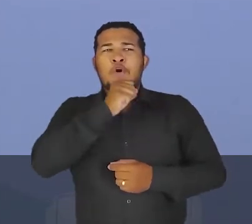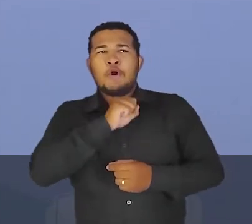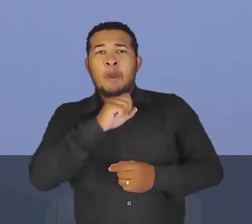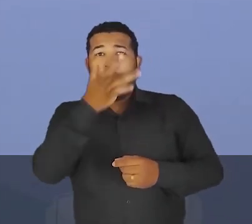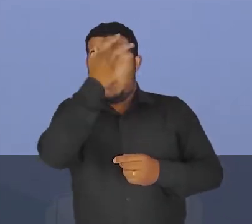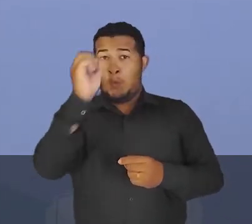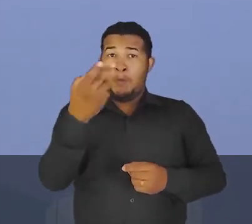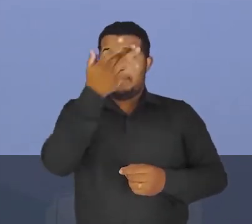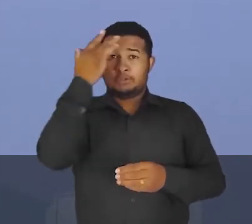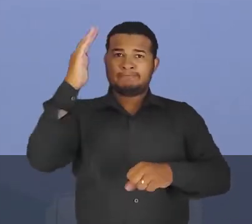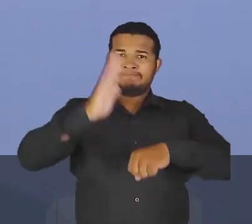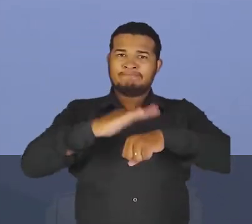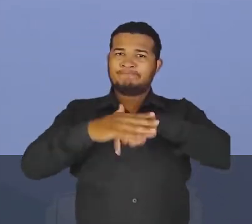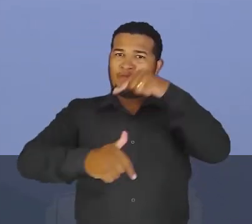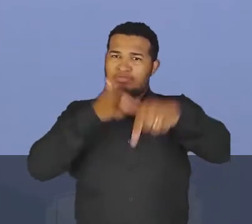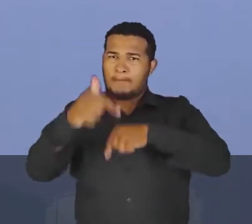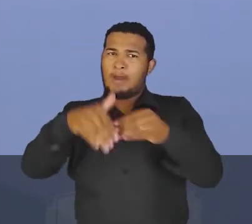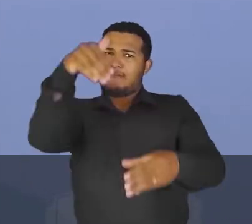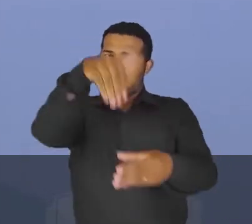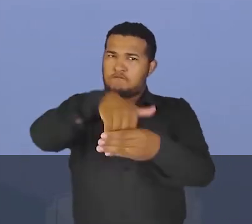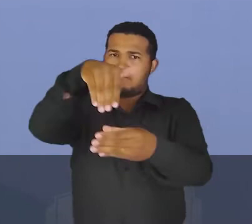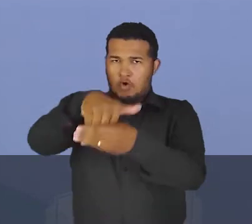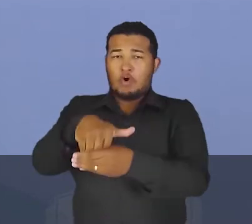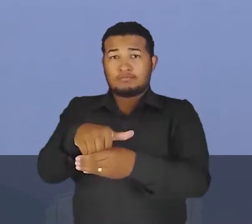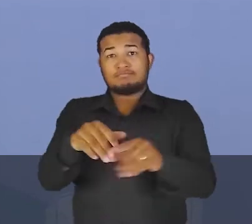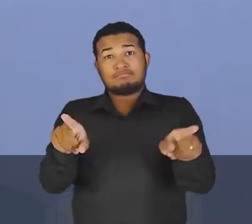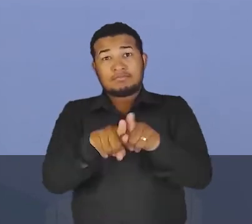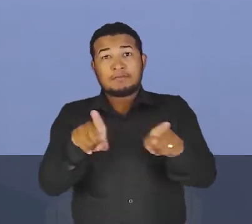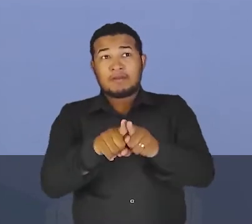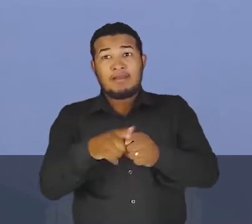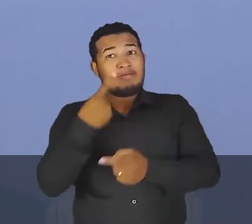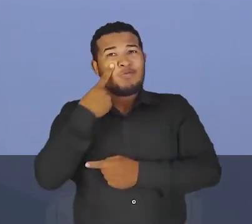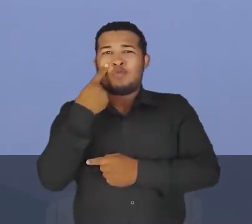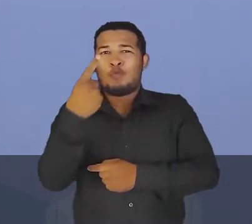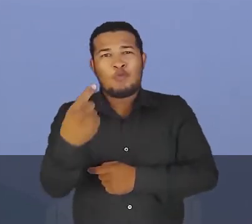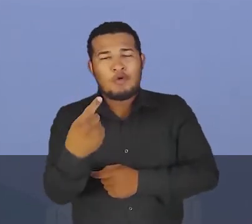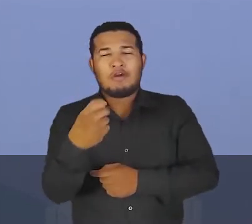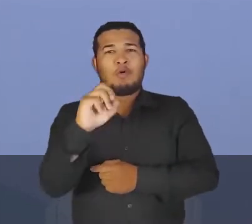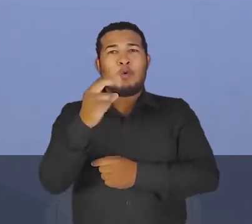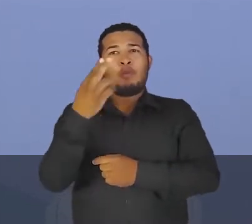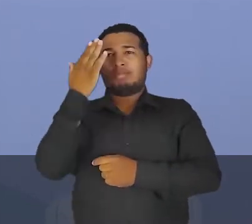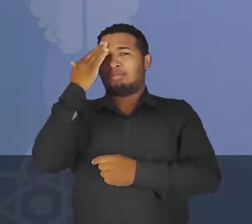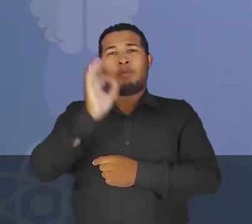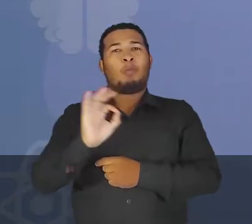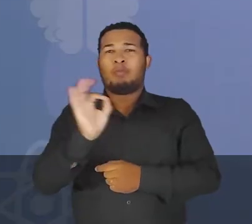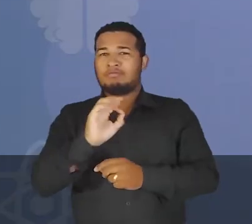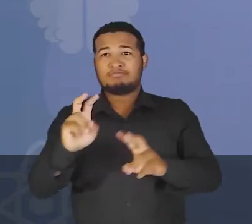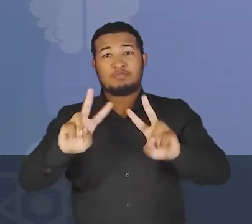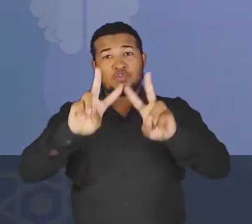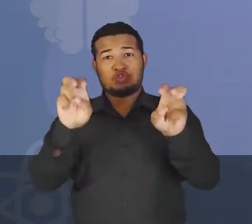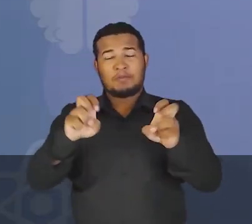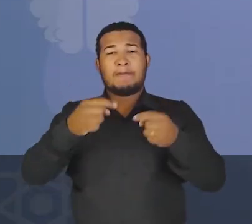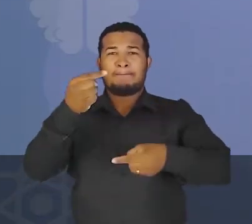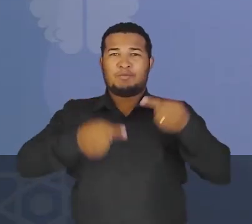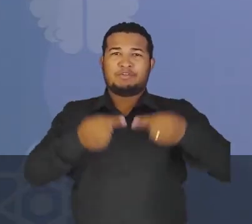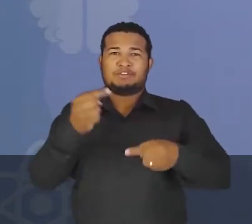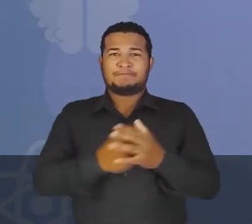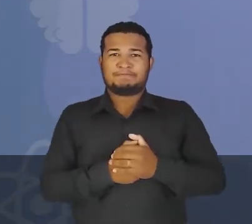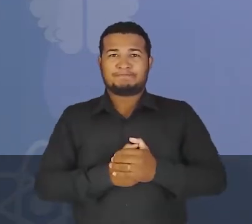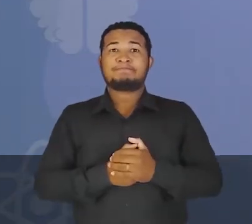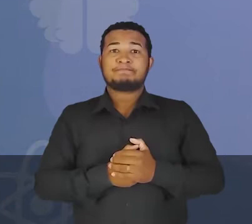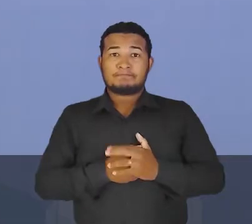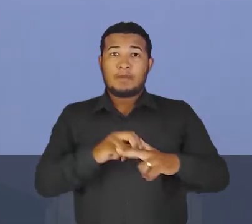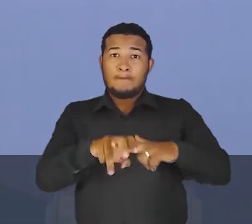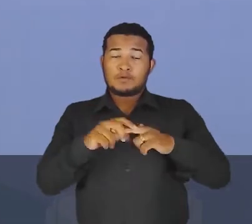votam, pessoas trabalhadoras, que também não se interessam e também não entendem de política. Para analisar essa questão, eu